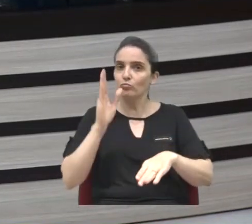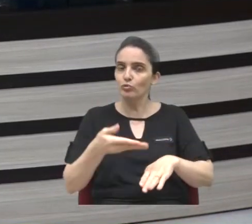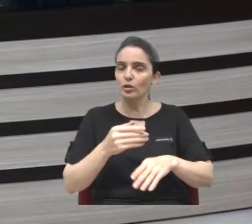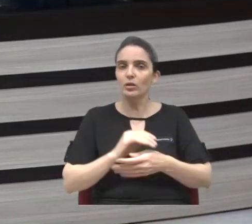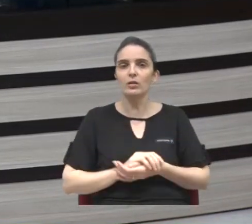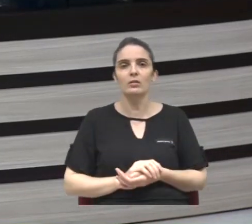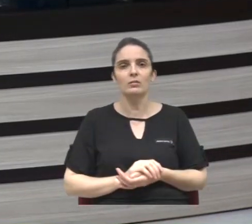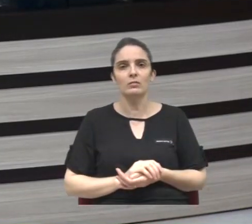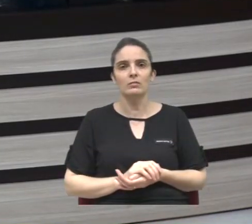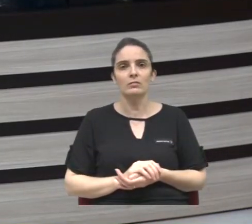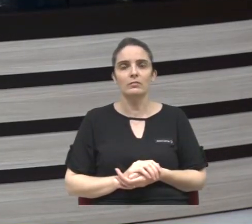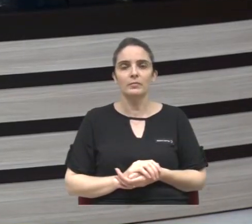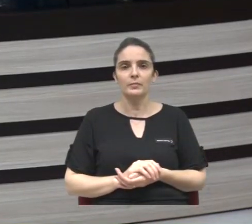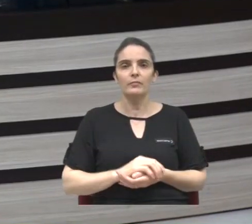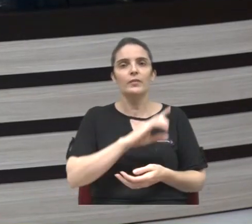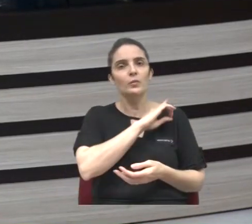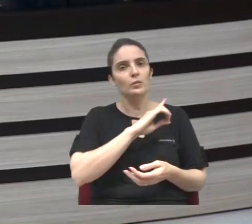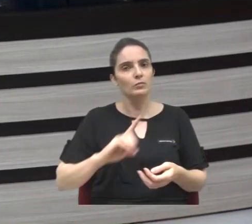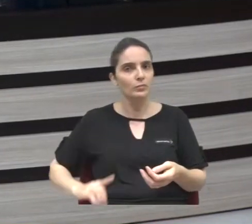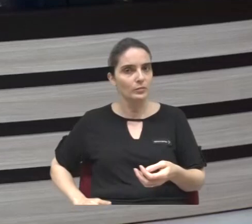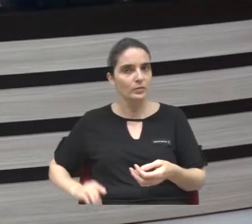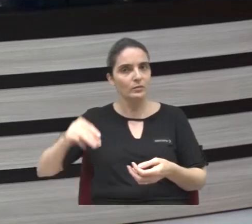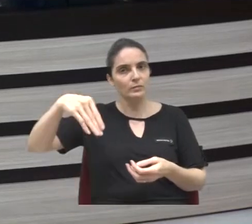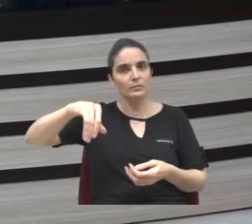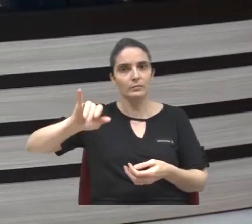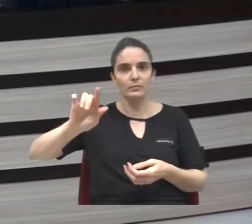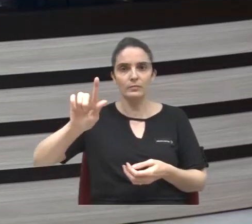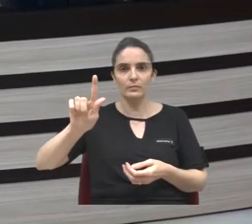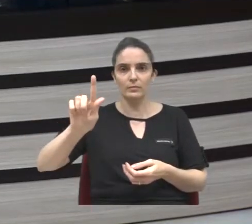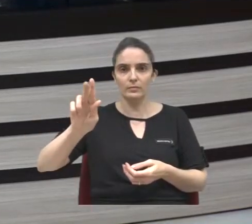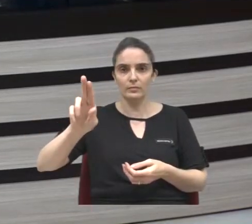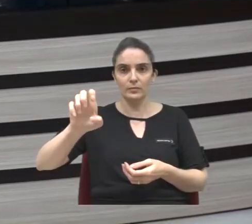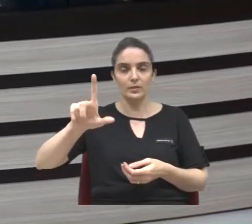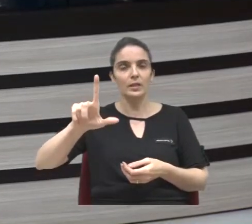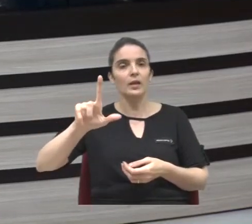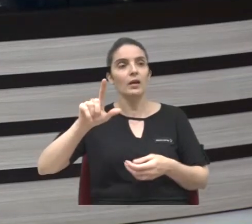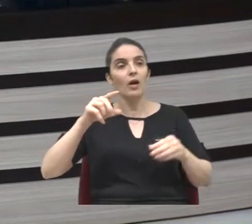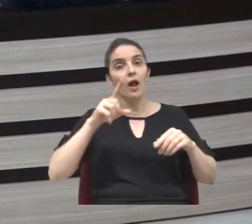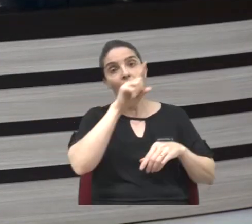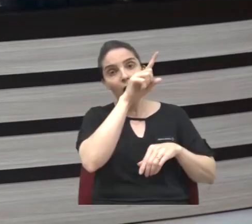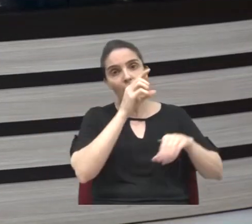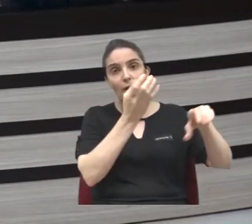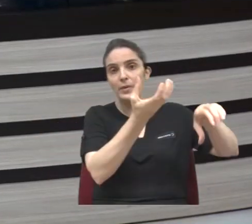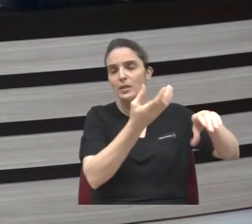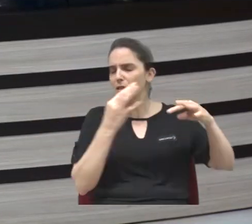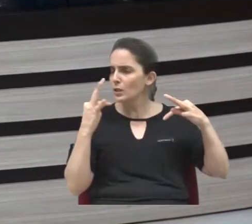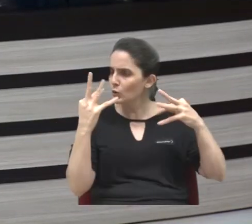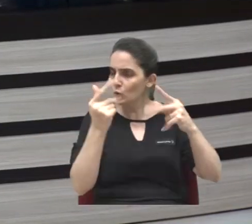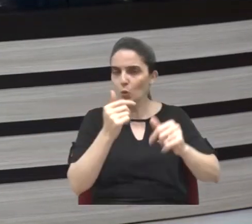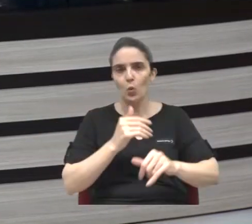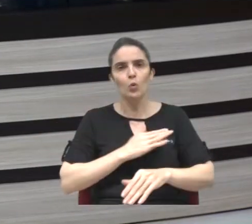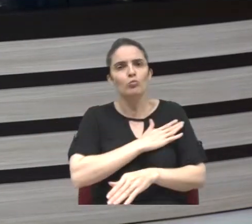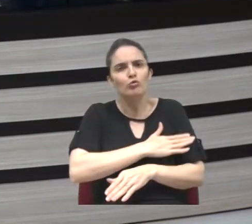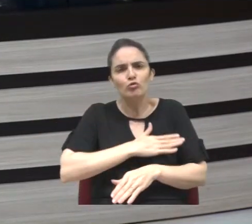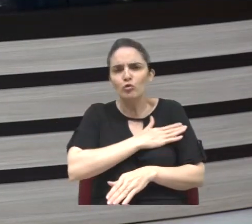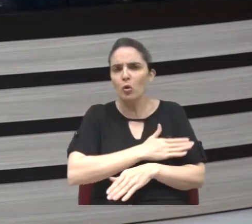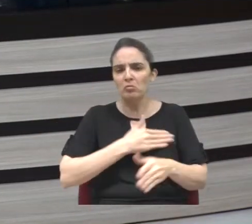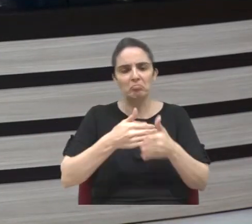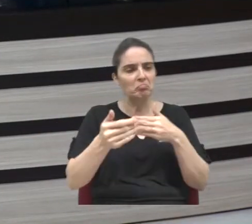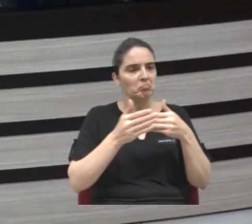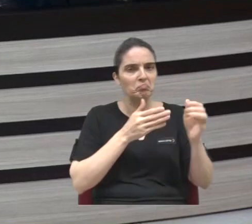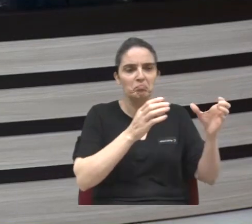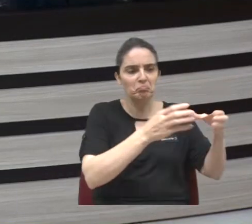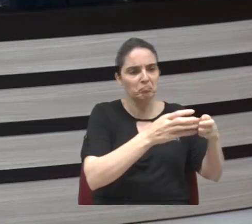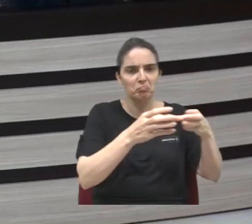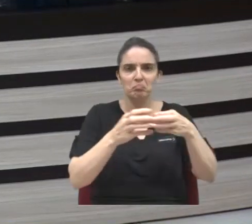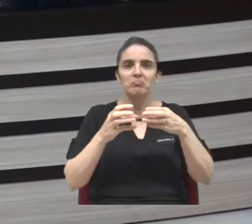Érica, o deputado Miguel Lombardi em Brasília. Querido por todos, independente de partido. Também